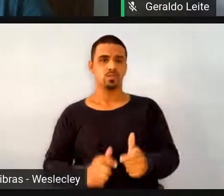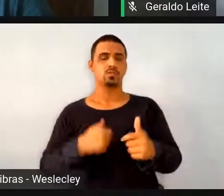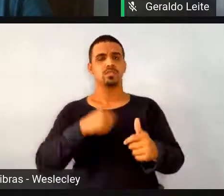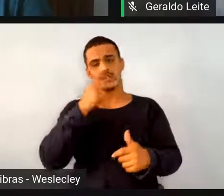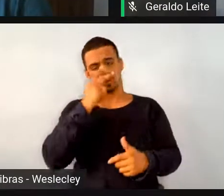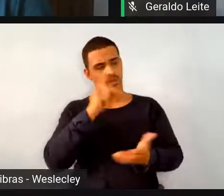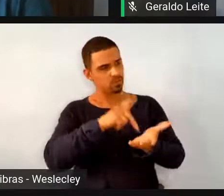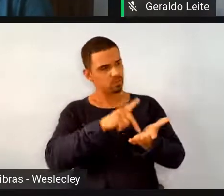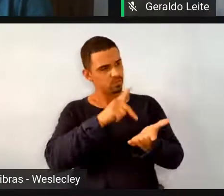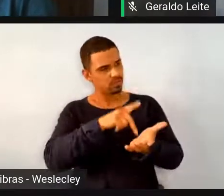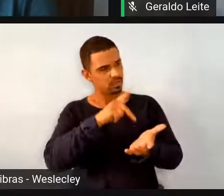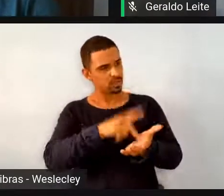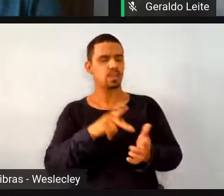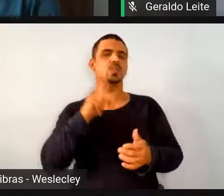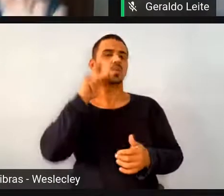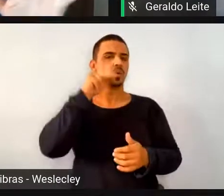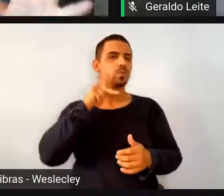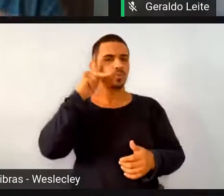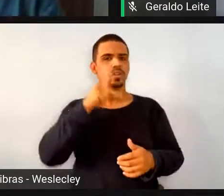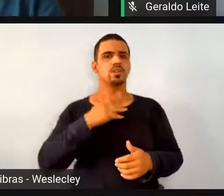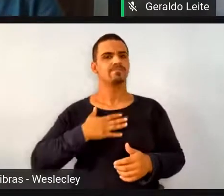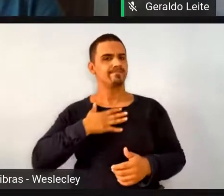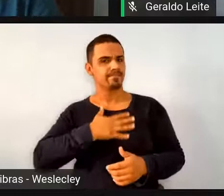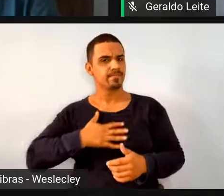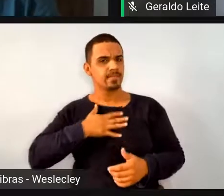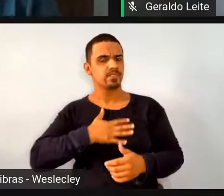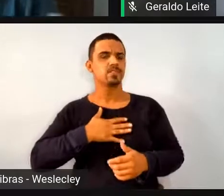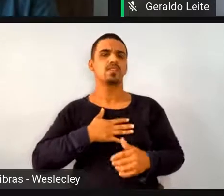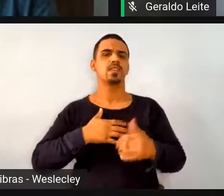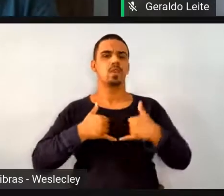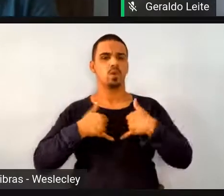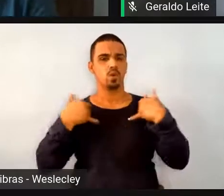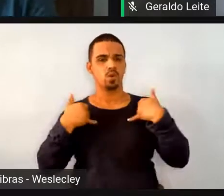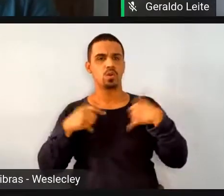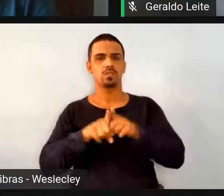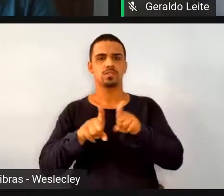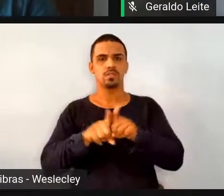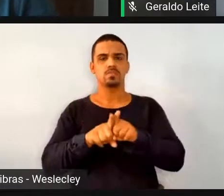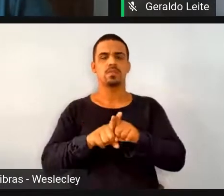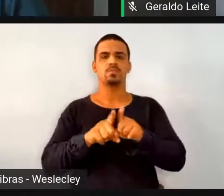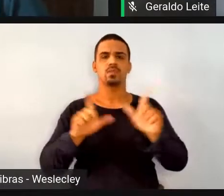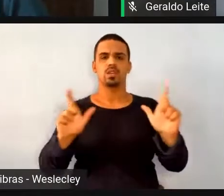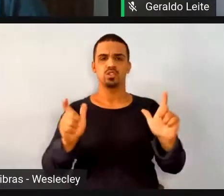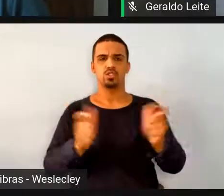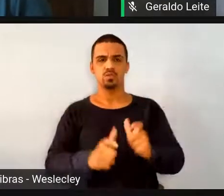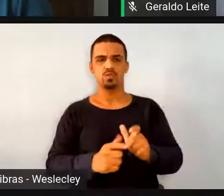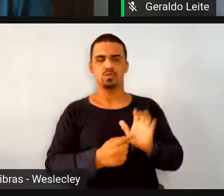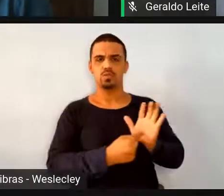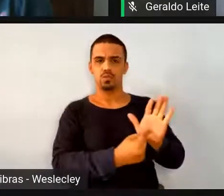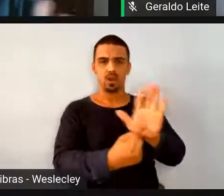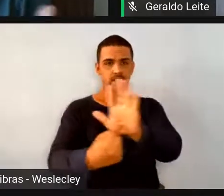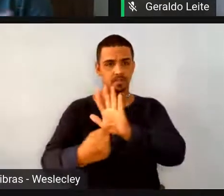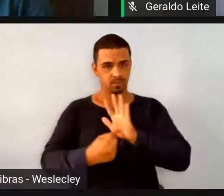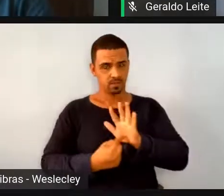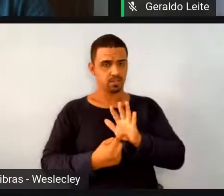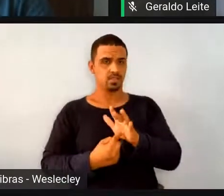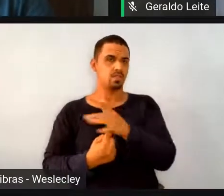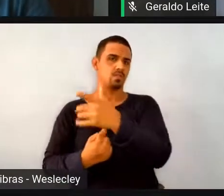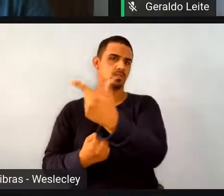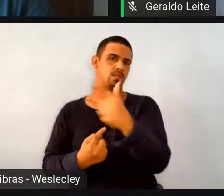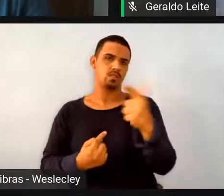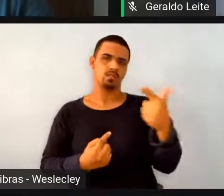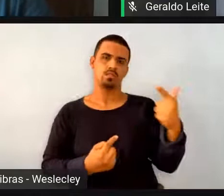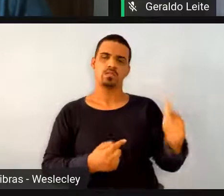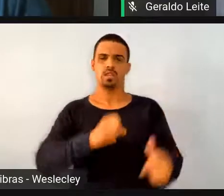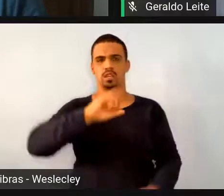gostam hoje, estão satisfeitos e orgulhosos com a retirada das empresas, porque diminuiu a exposição deles a essa suspeição, porque não tem mais nenhuma JBS